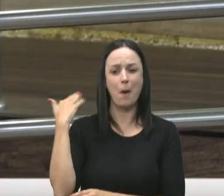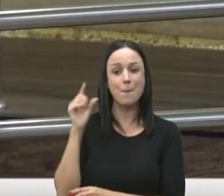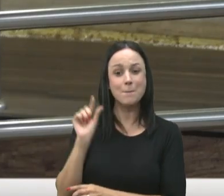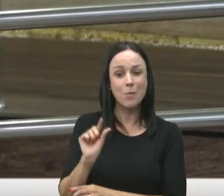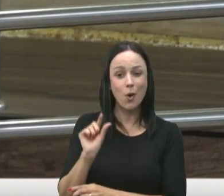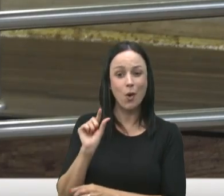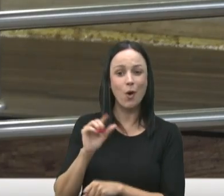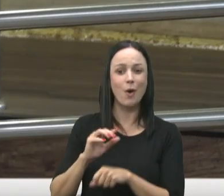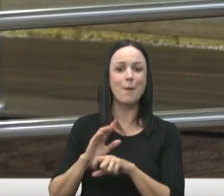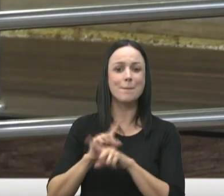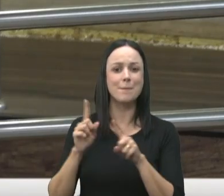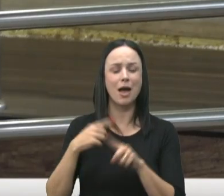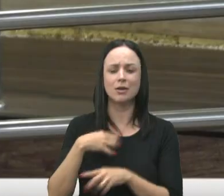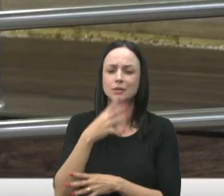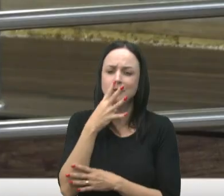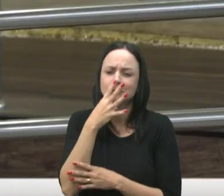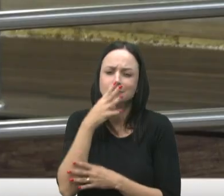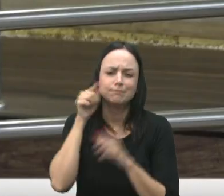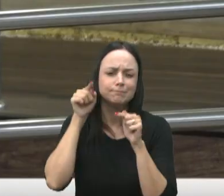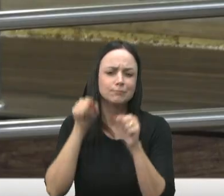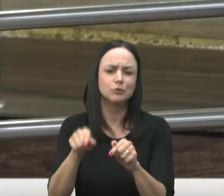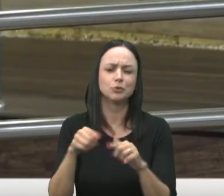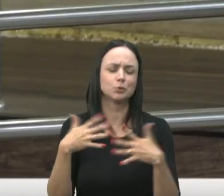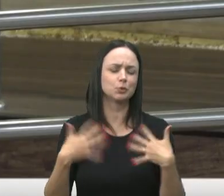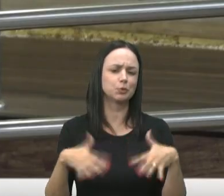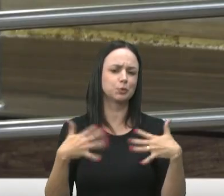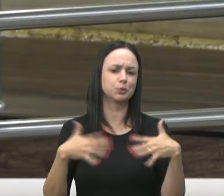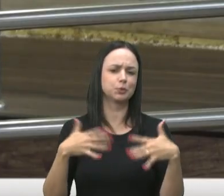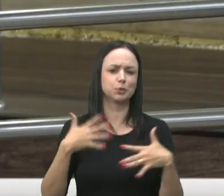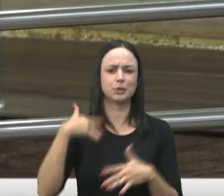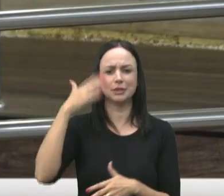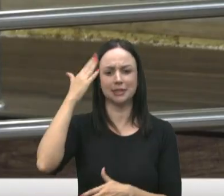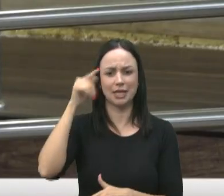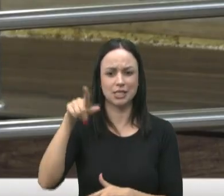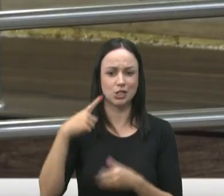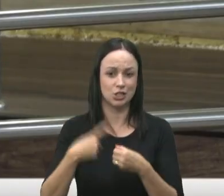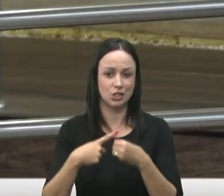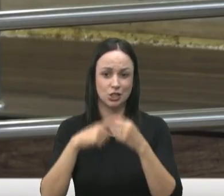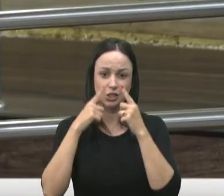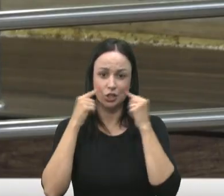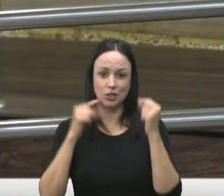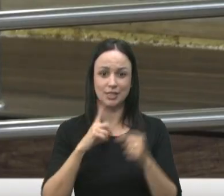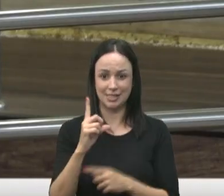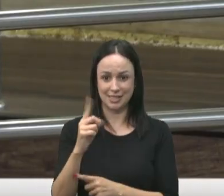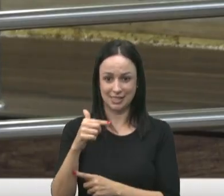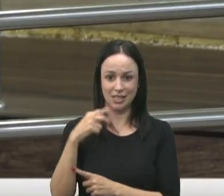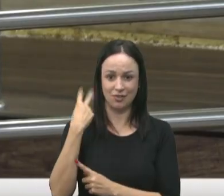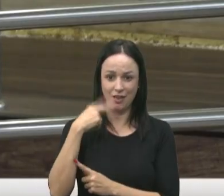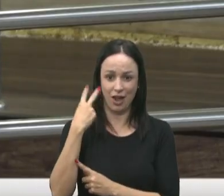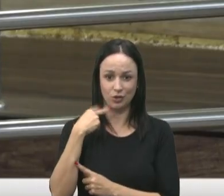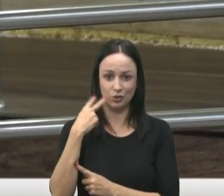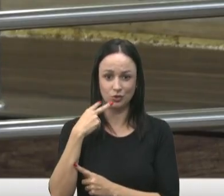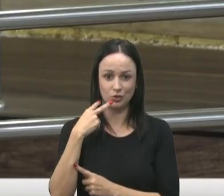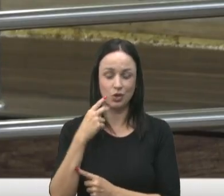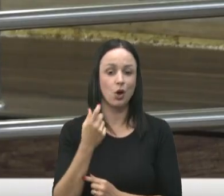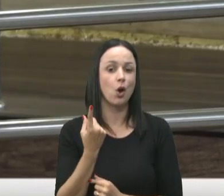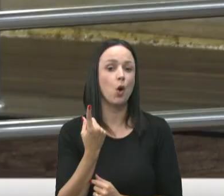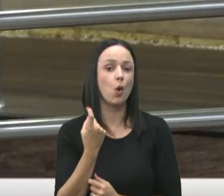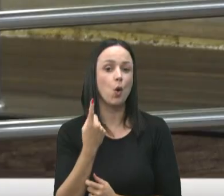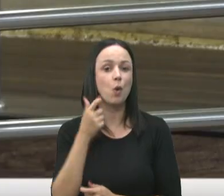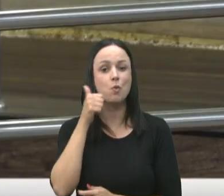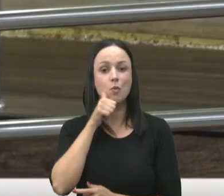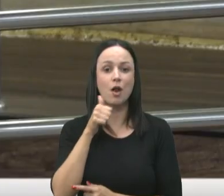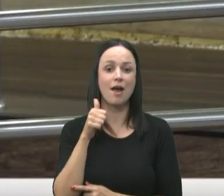a minha admiração por você já é gigantesca. Vocês sabem que Jaú tem 17 vereadores. E a única